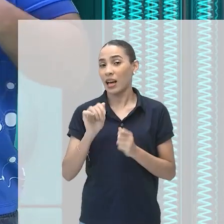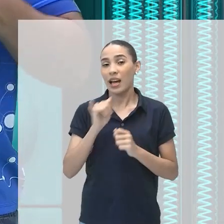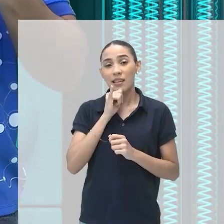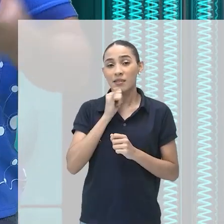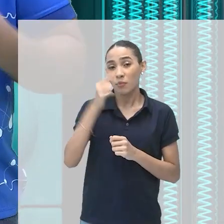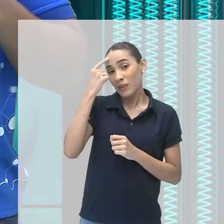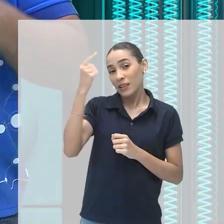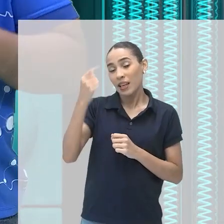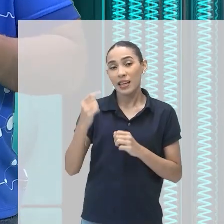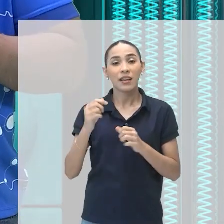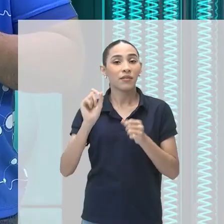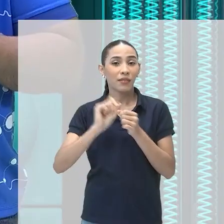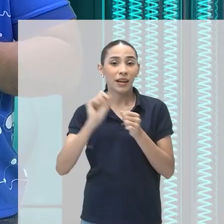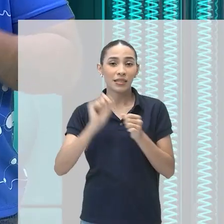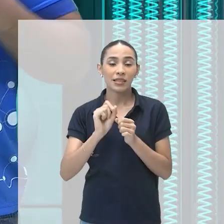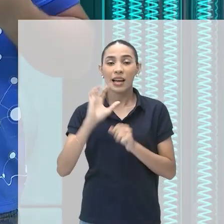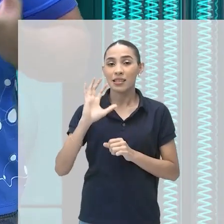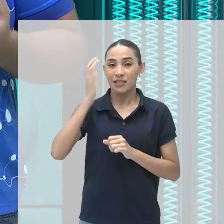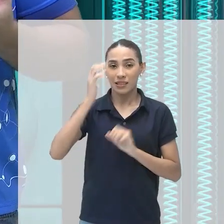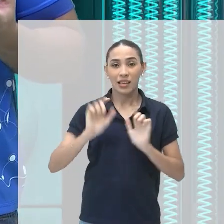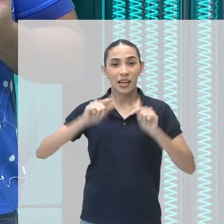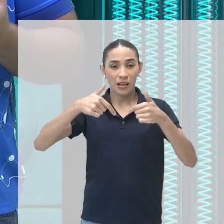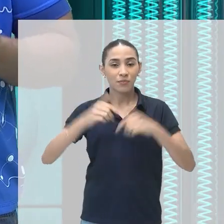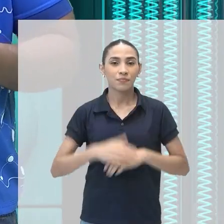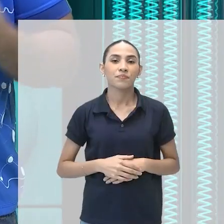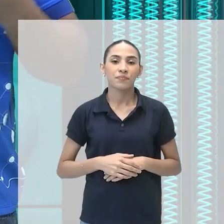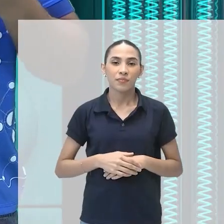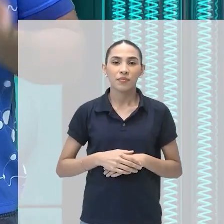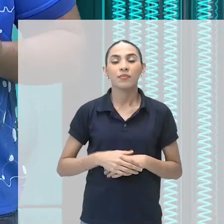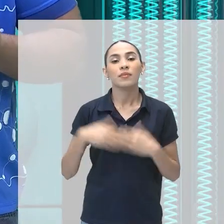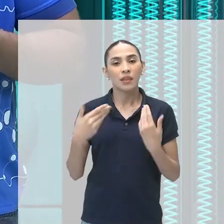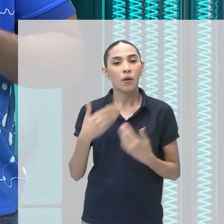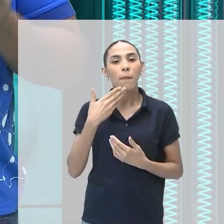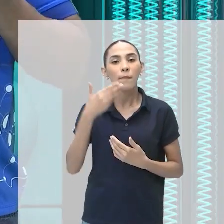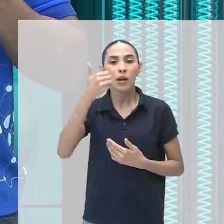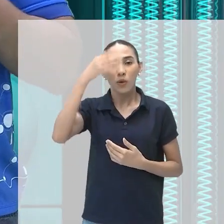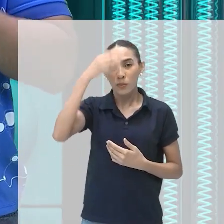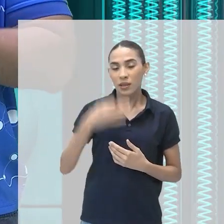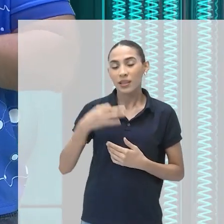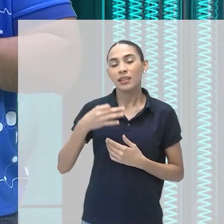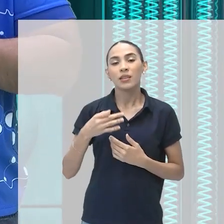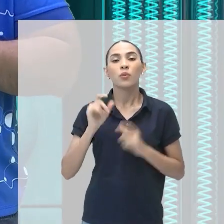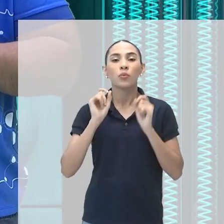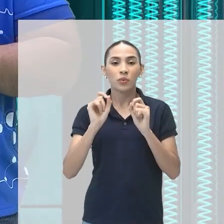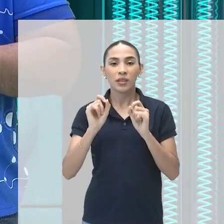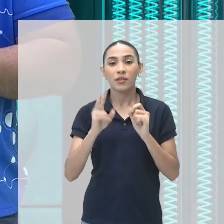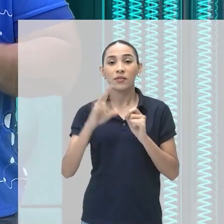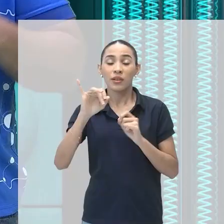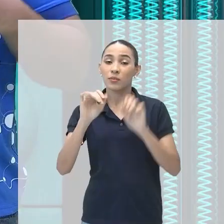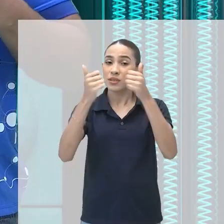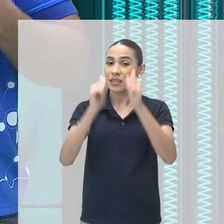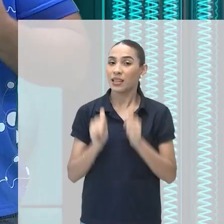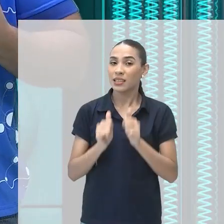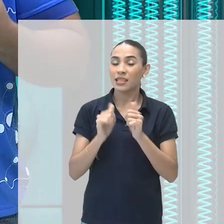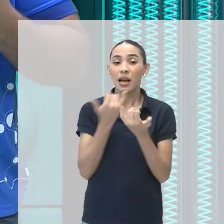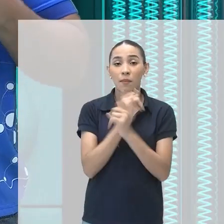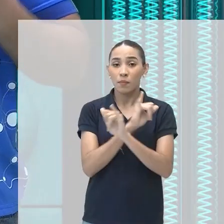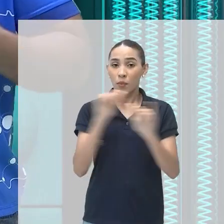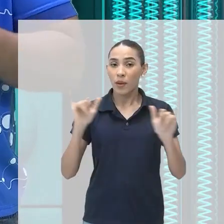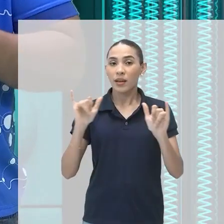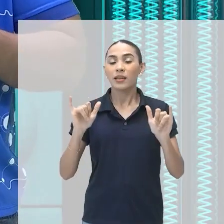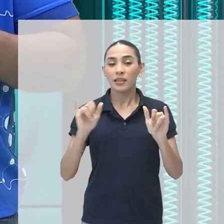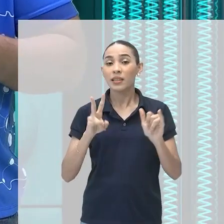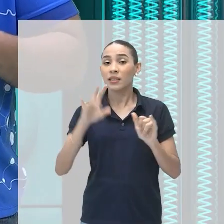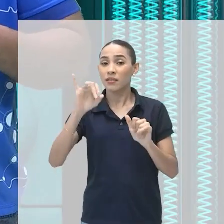ideia, realizar determinada ação. Para que a gente possa compreender bem isso, é claro que nós vamos analisar uma propaganda